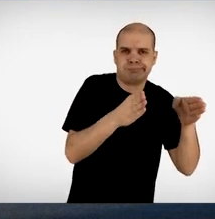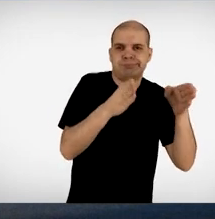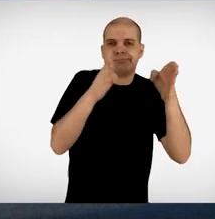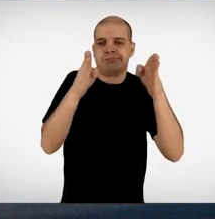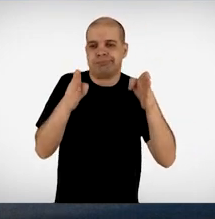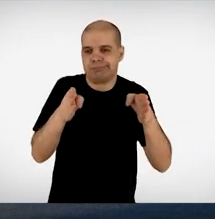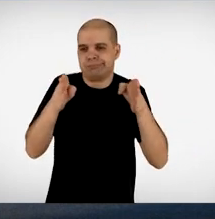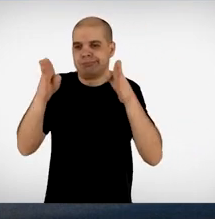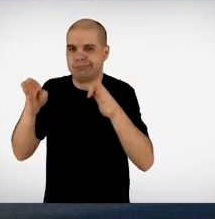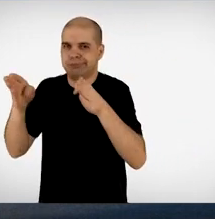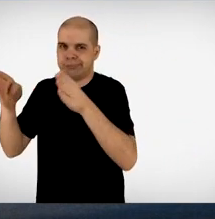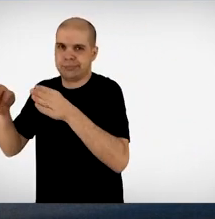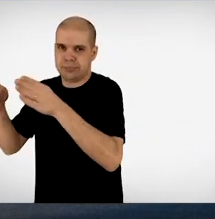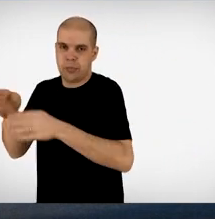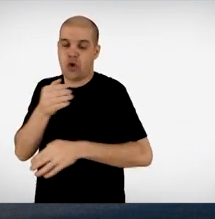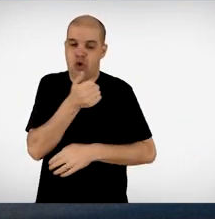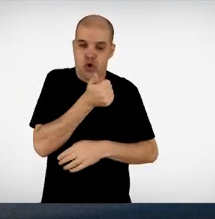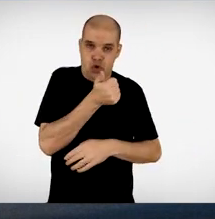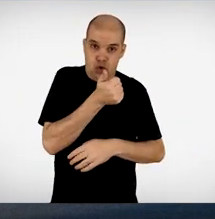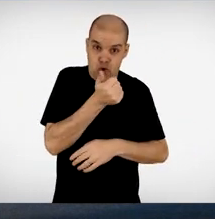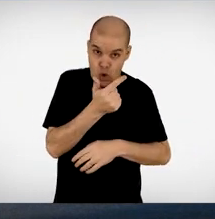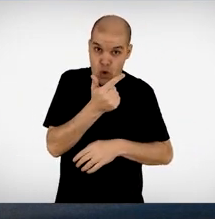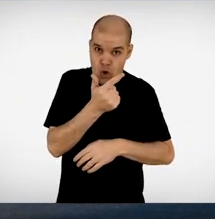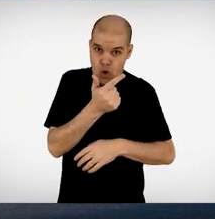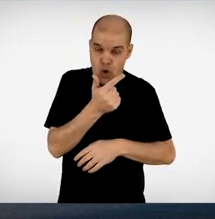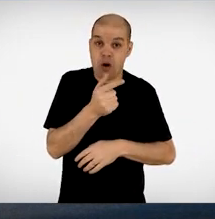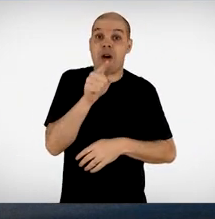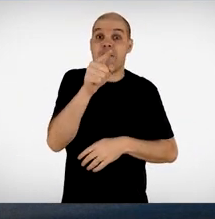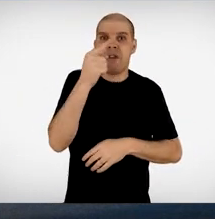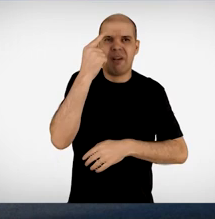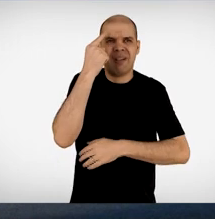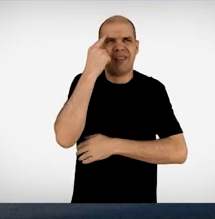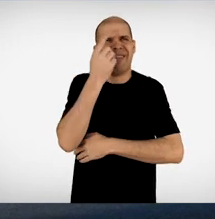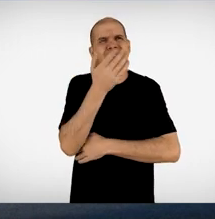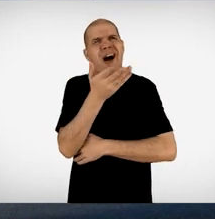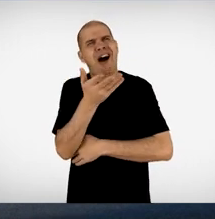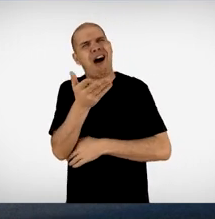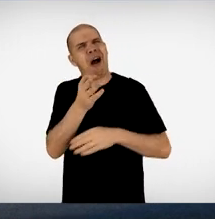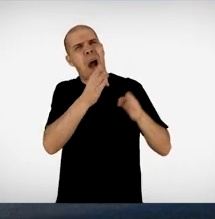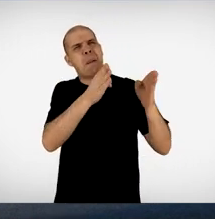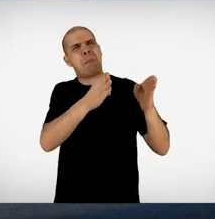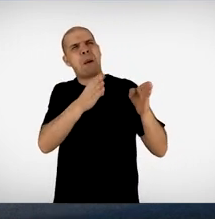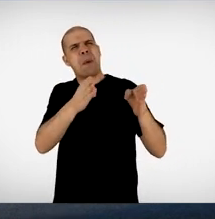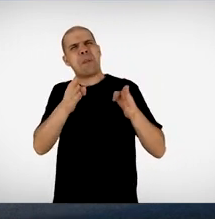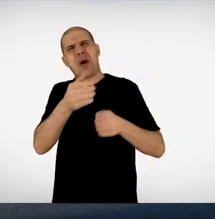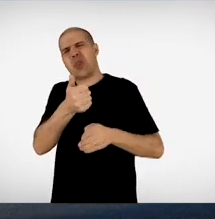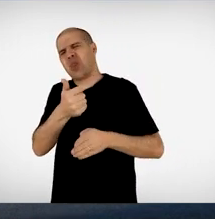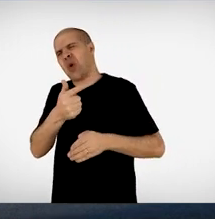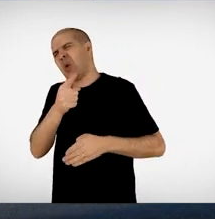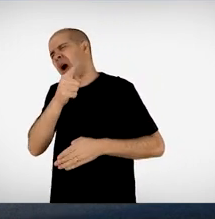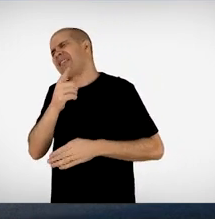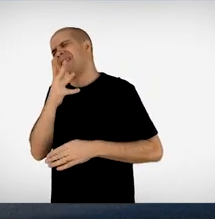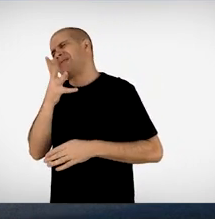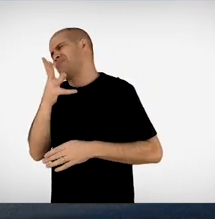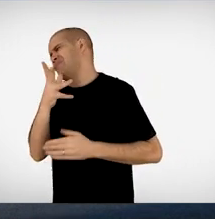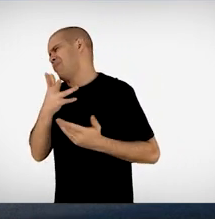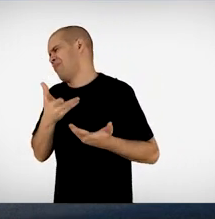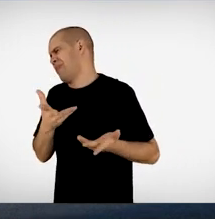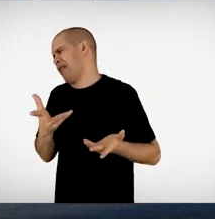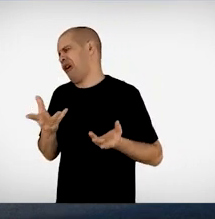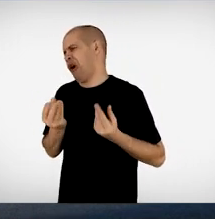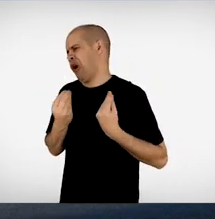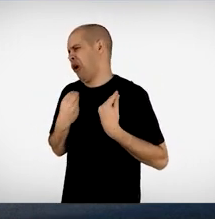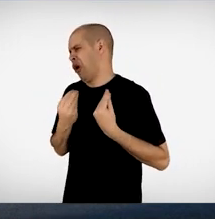essa ideia do tempo, e a gente tem de início uma sensação de demora, e acho que isso é bastante proposital. Dessa